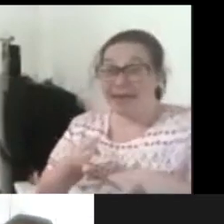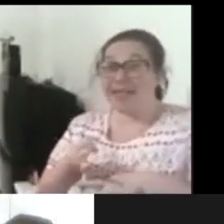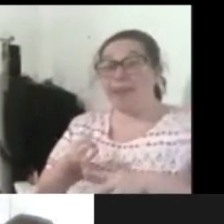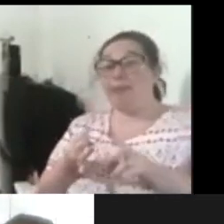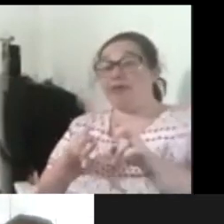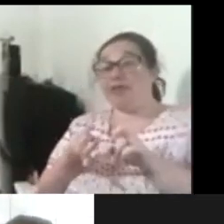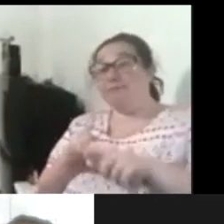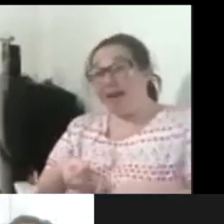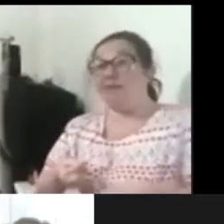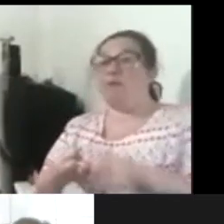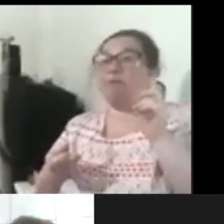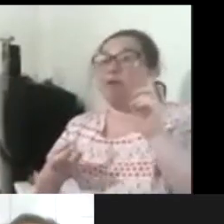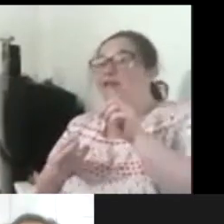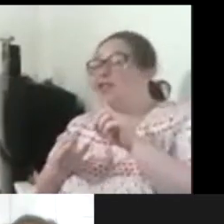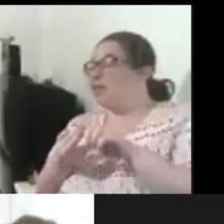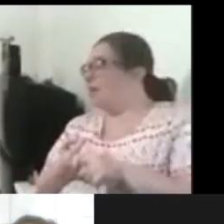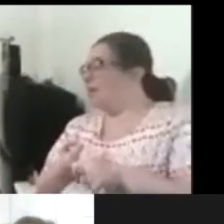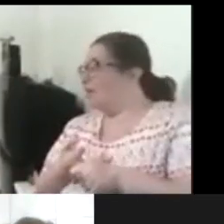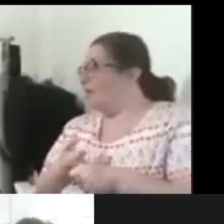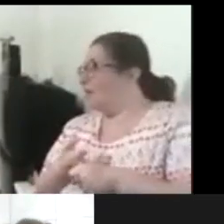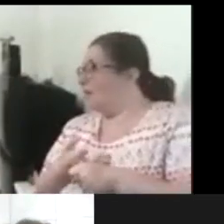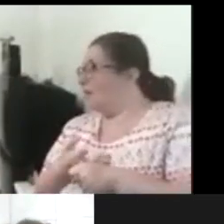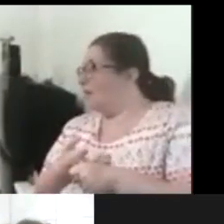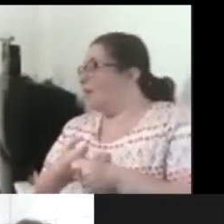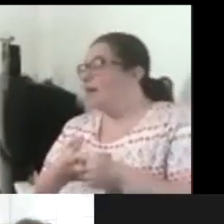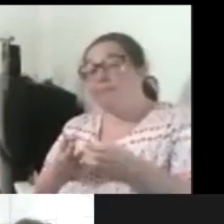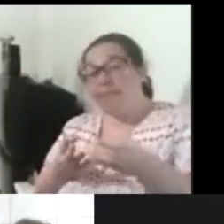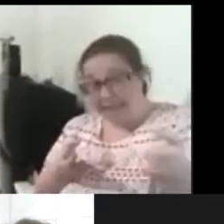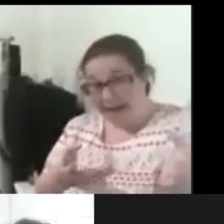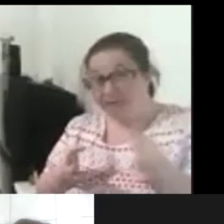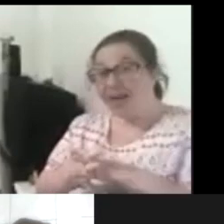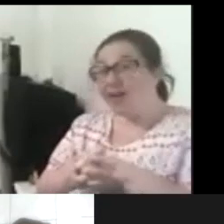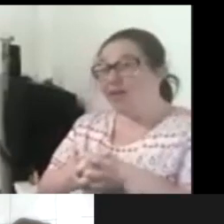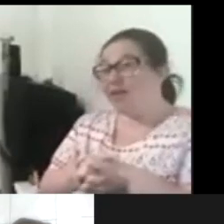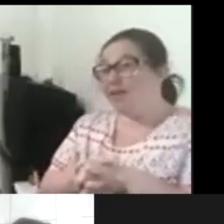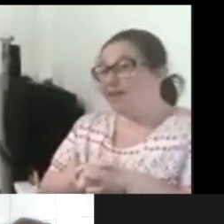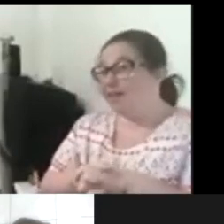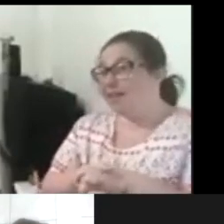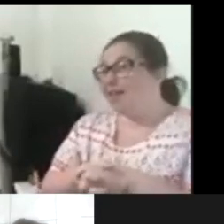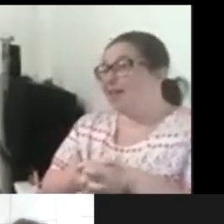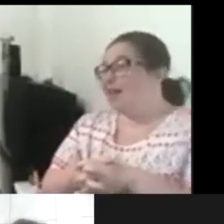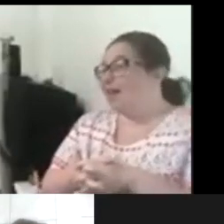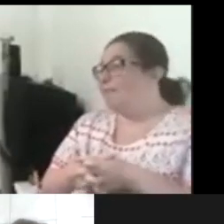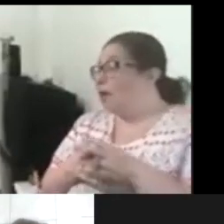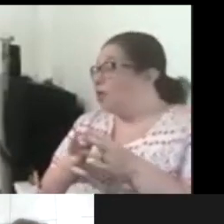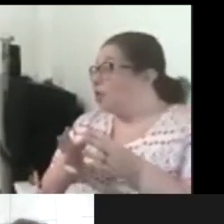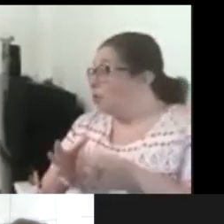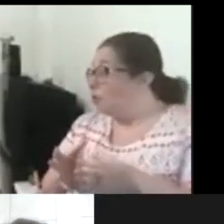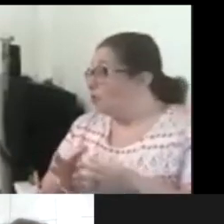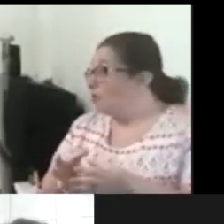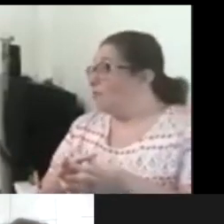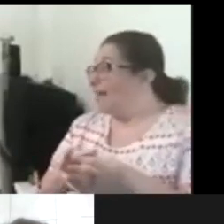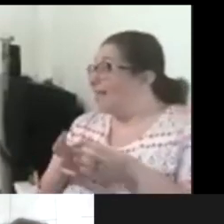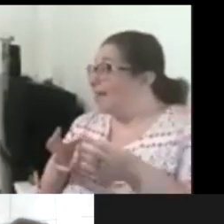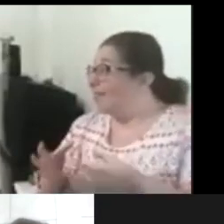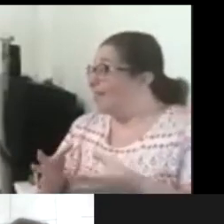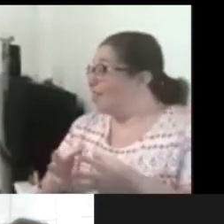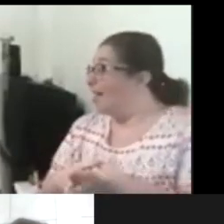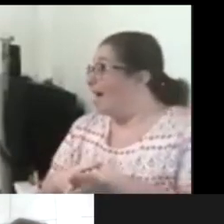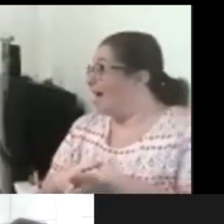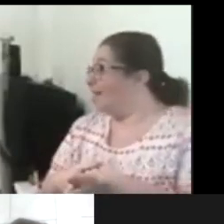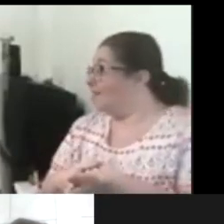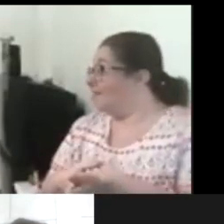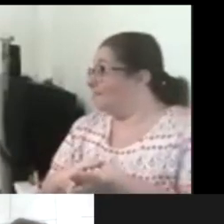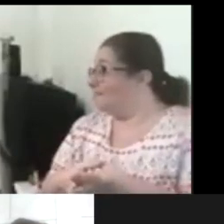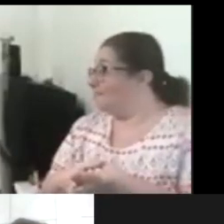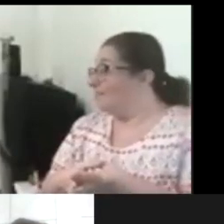vai prestar, tá? Se você for fazer low carb para venda, aí que nem para você, eu acho que talvez valeria a pena a gente